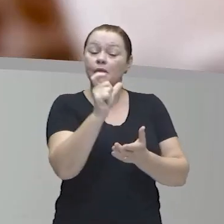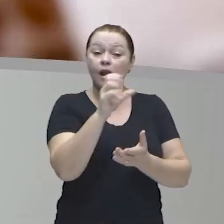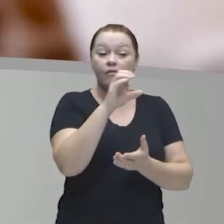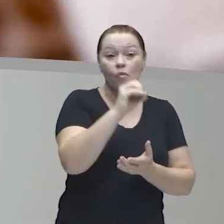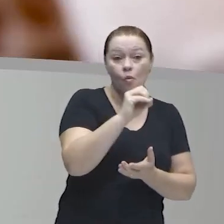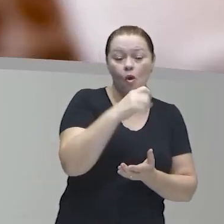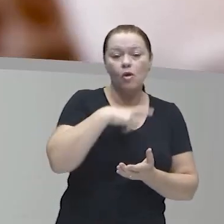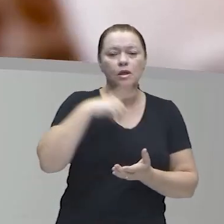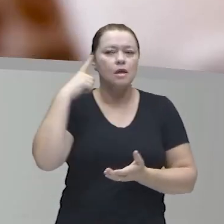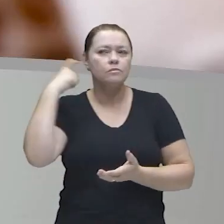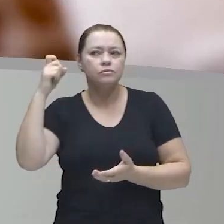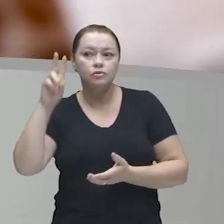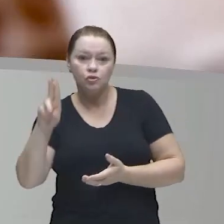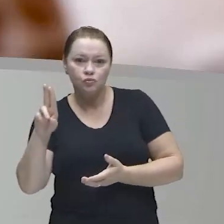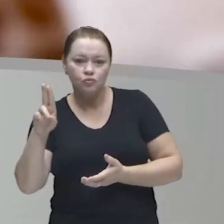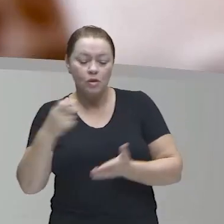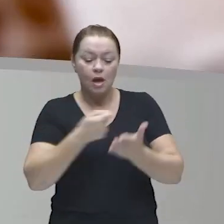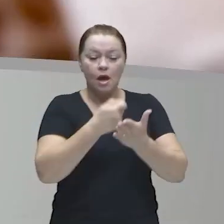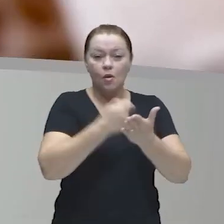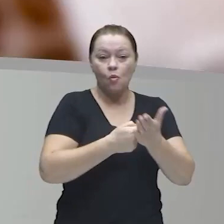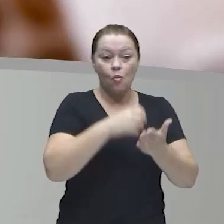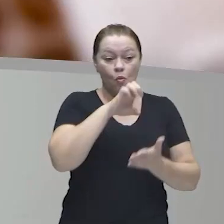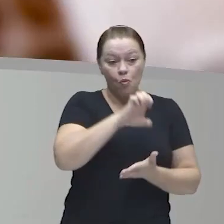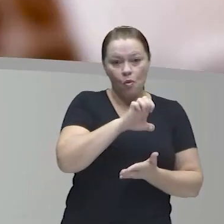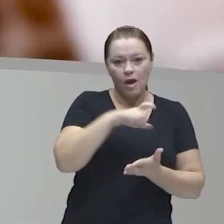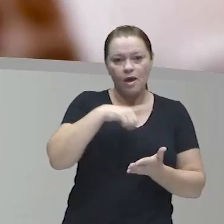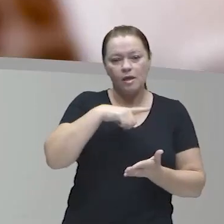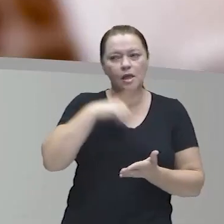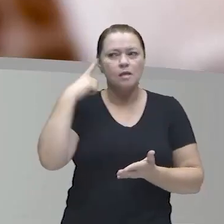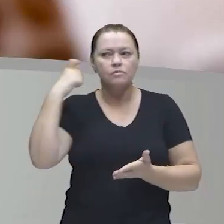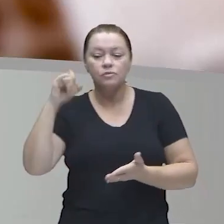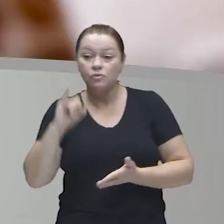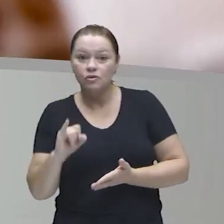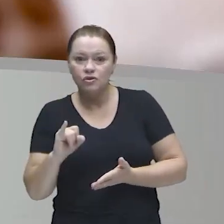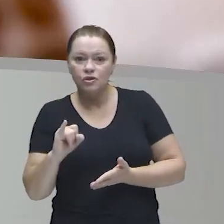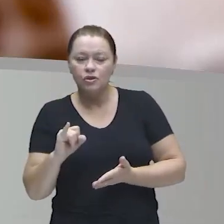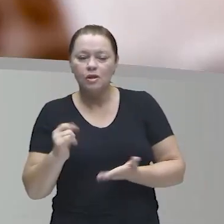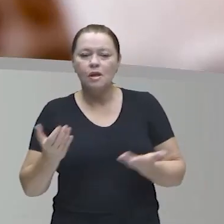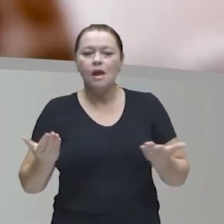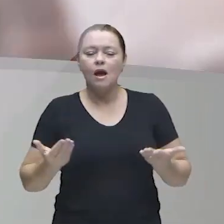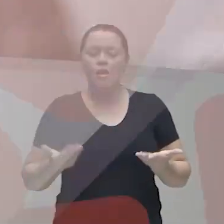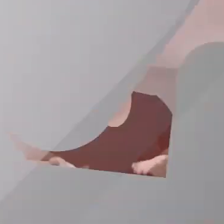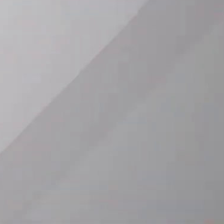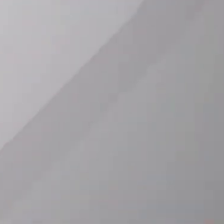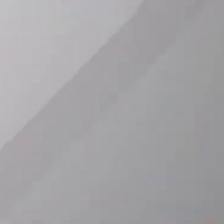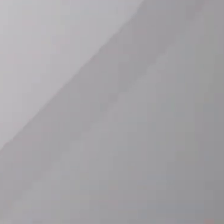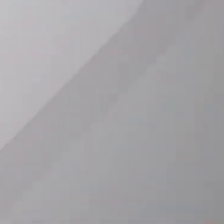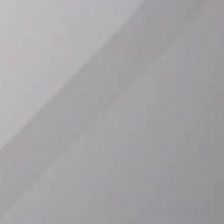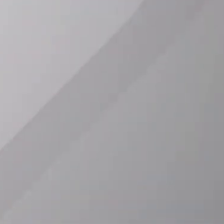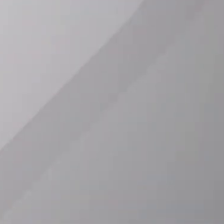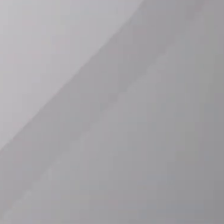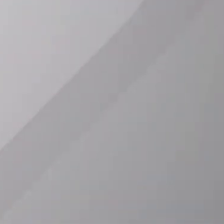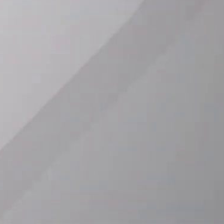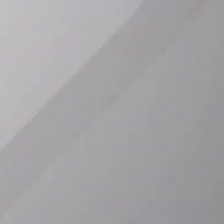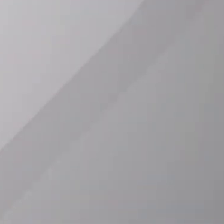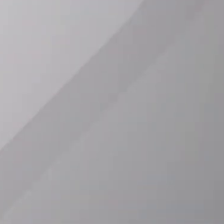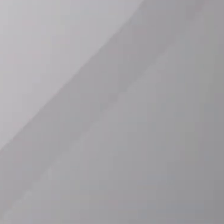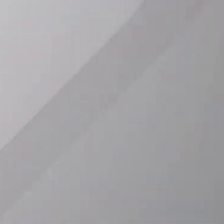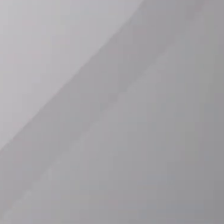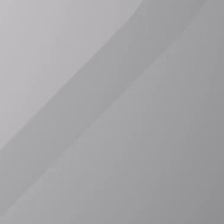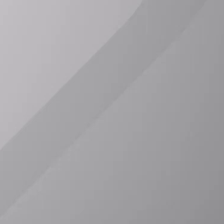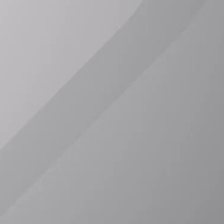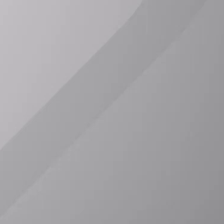de U, as palavras que são escritas com E tem som de I, nós vamos ao nosso exercitão.